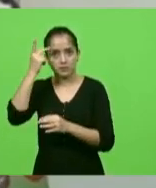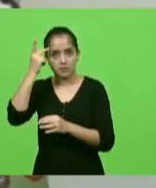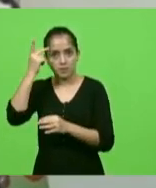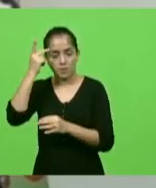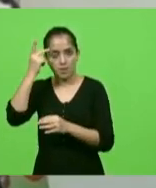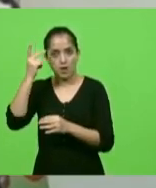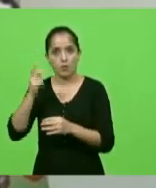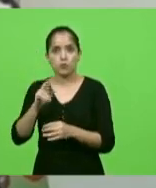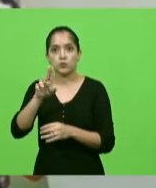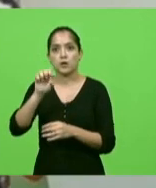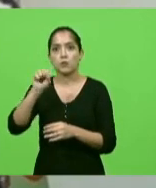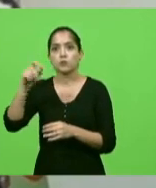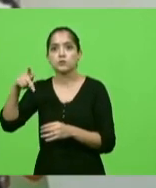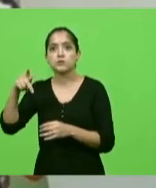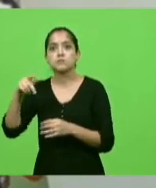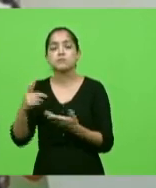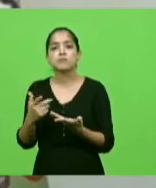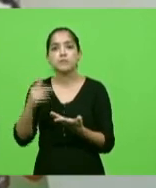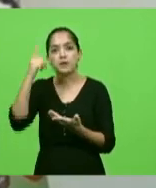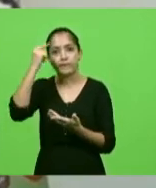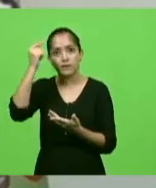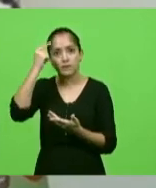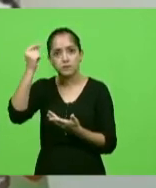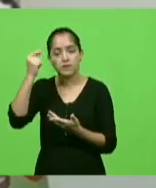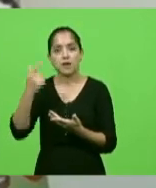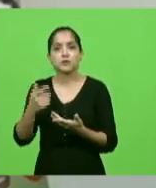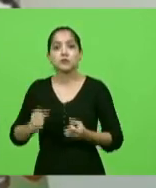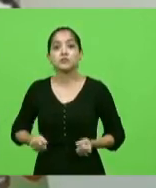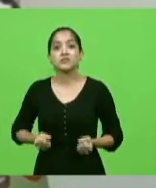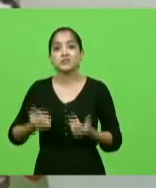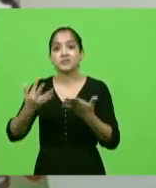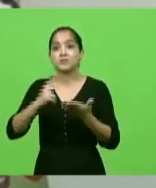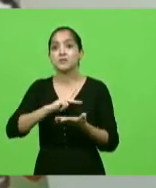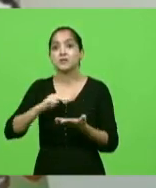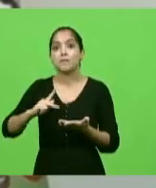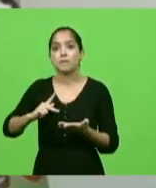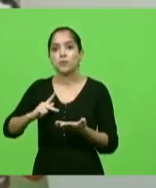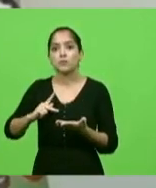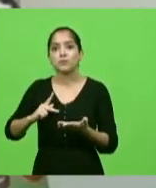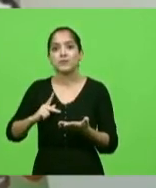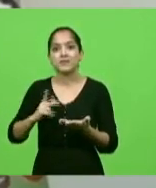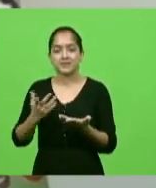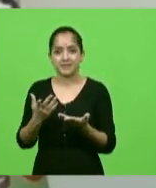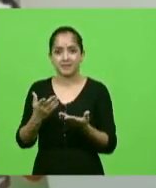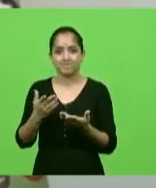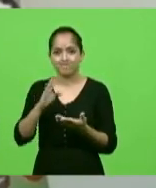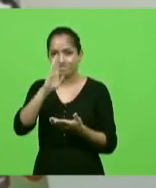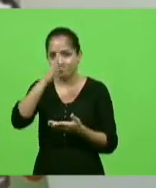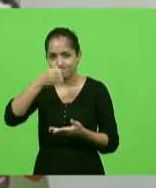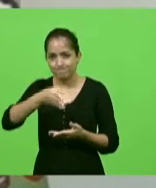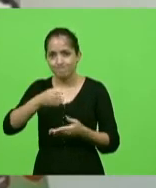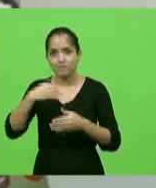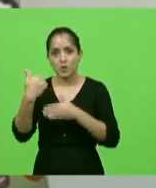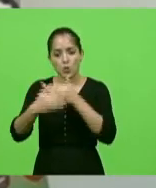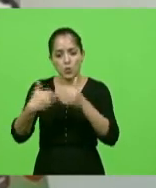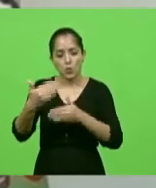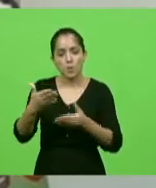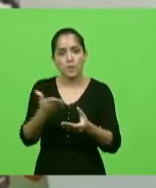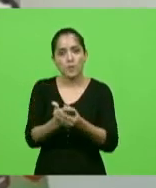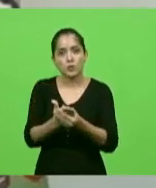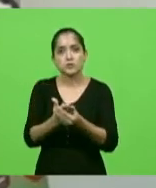da USP a fase de liquidação da despesa pública acaba se tornando chave em todo o desenrolar do processo